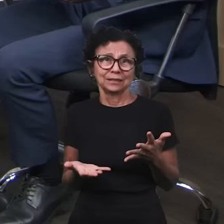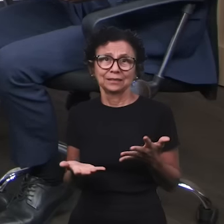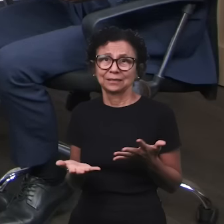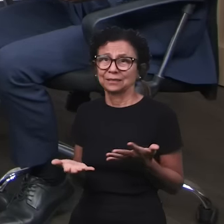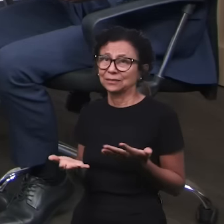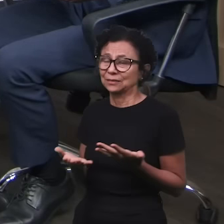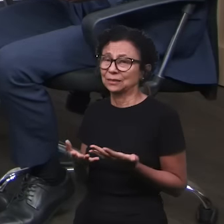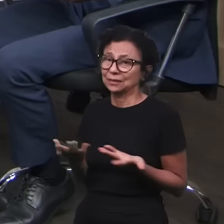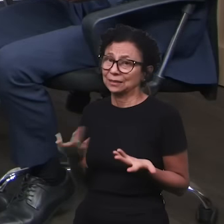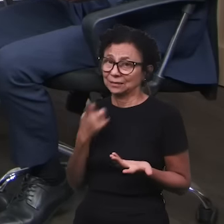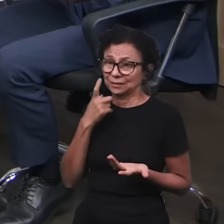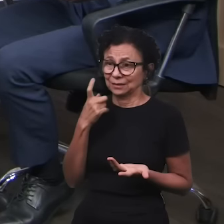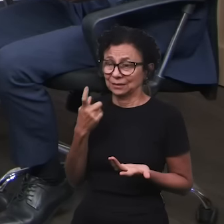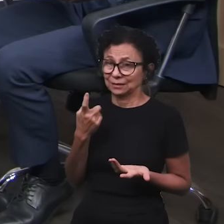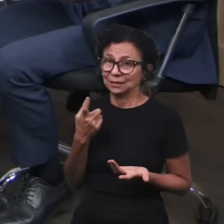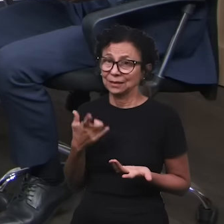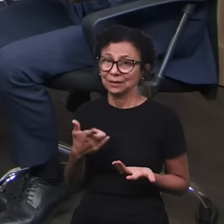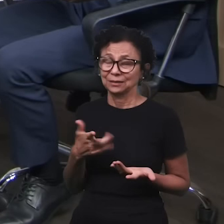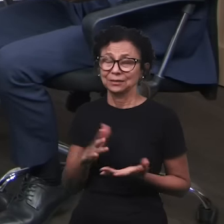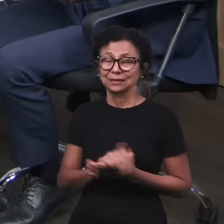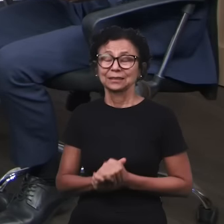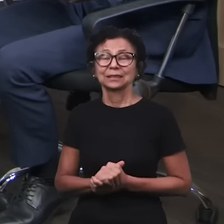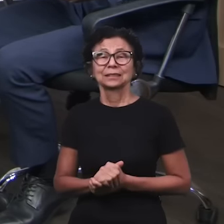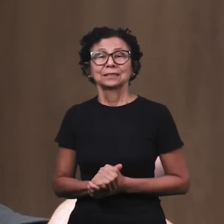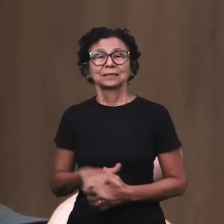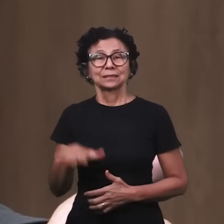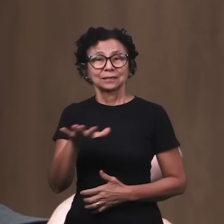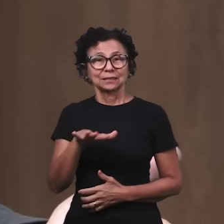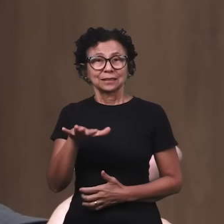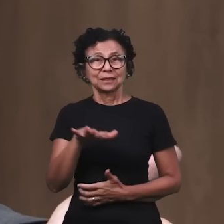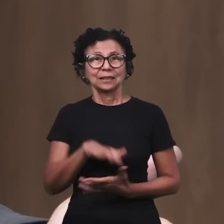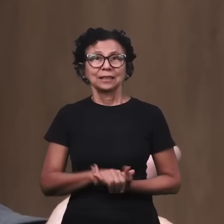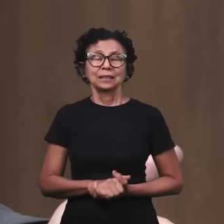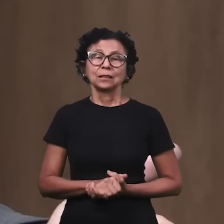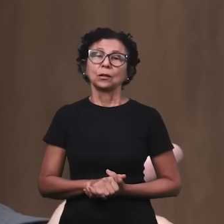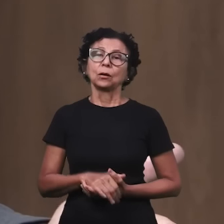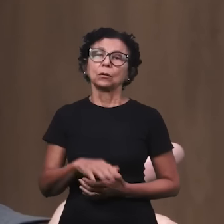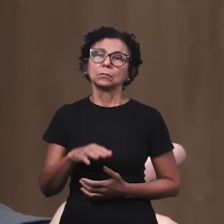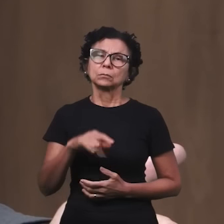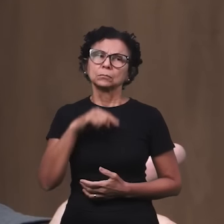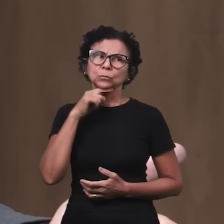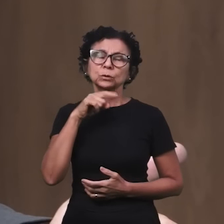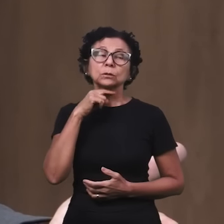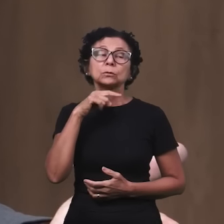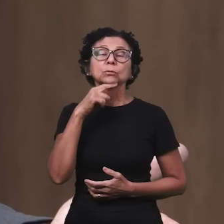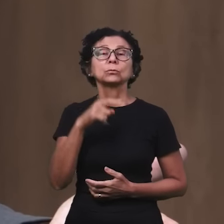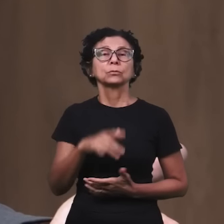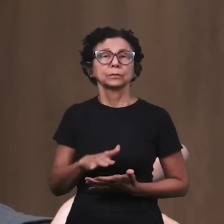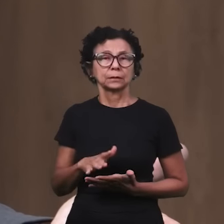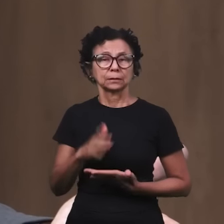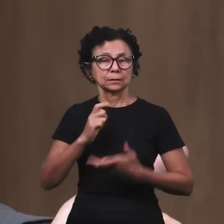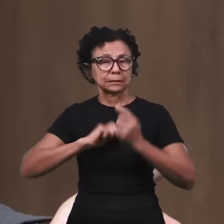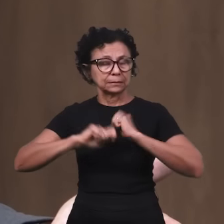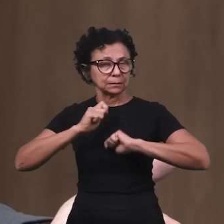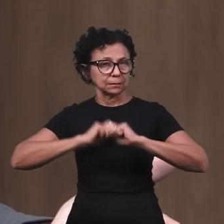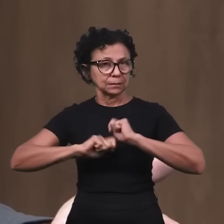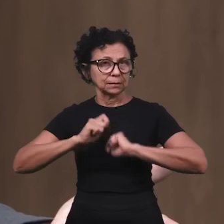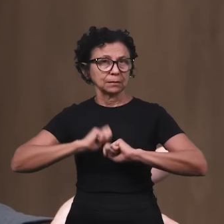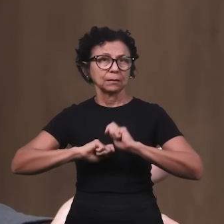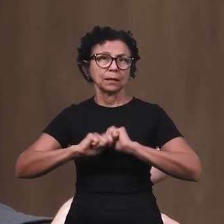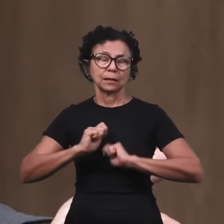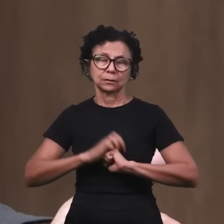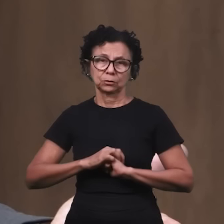de trabalho. Existem muitas incertezas, o medo, a ansiedade na vida do